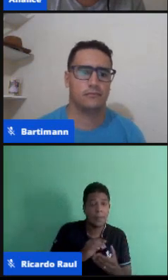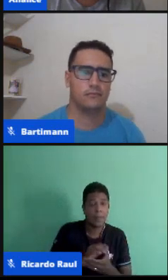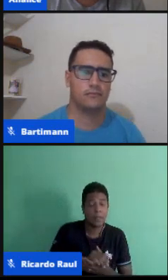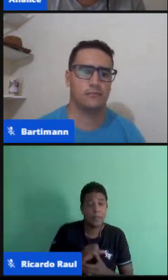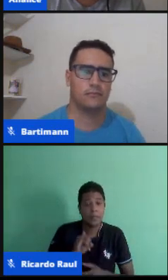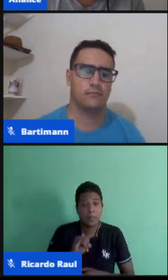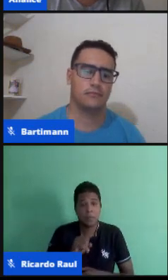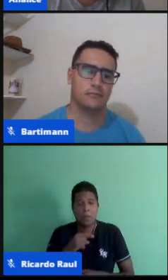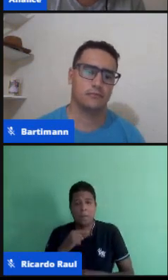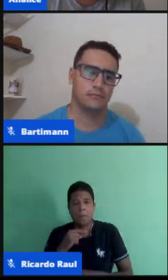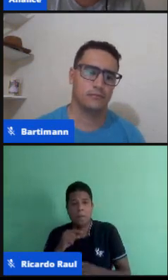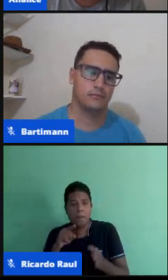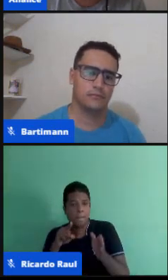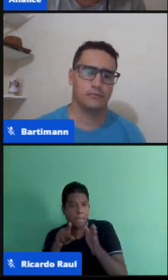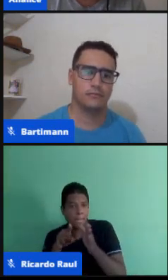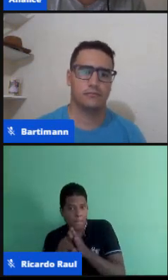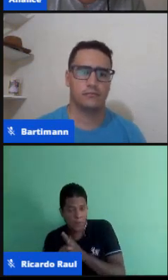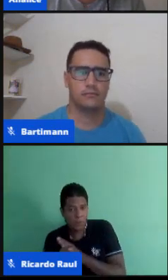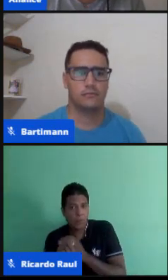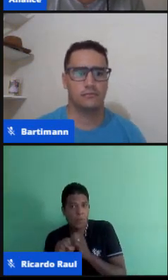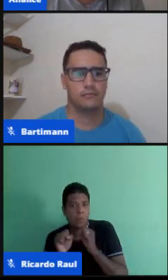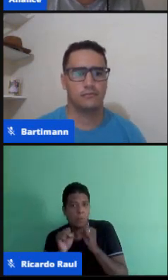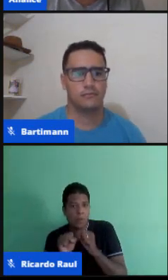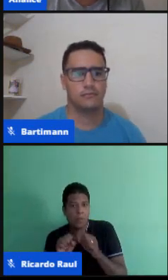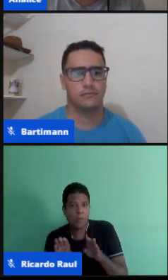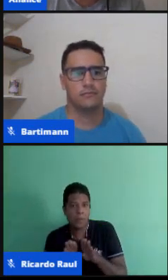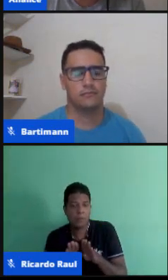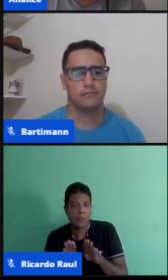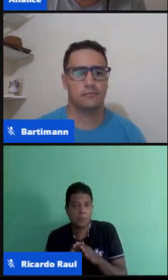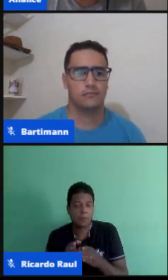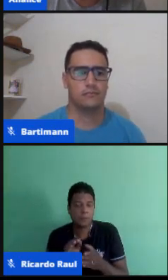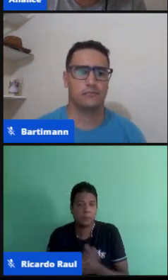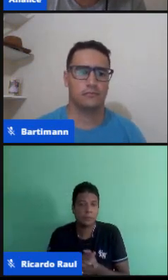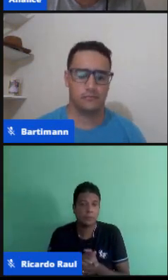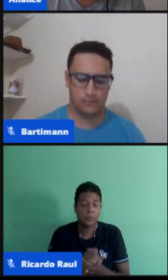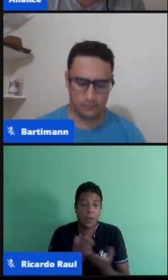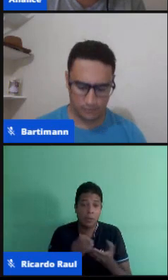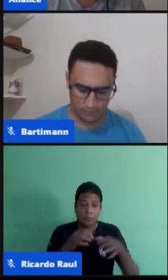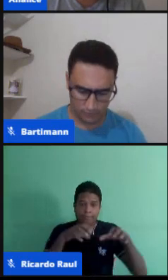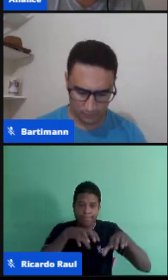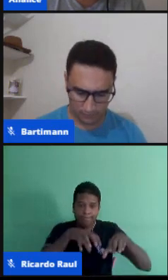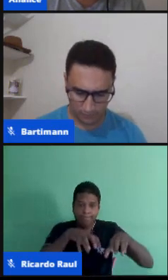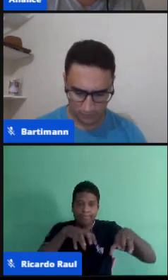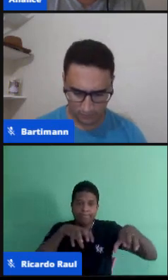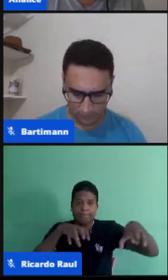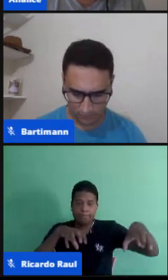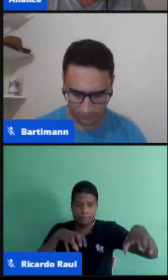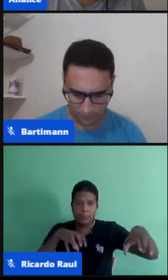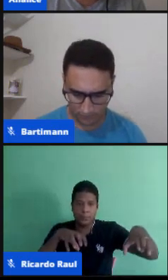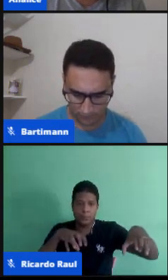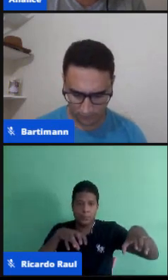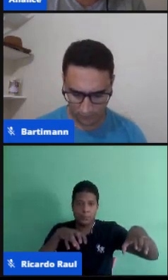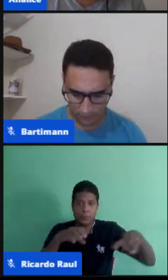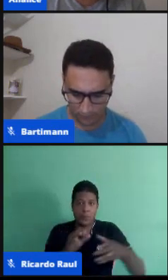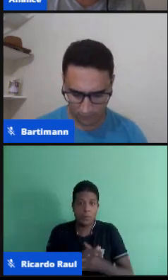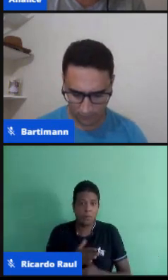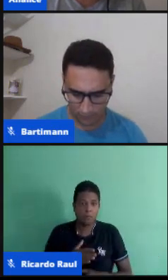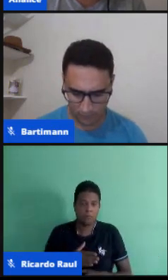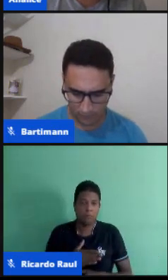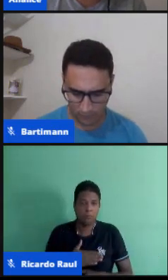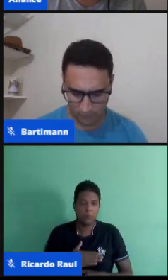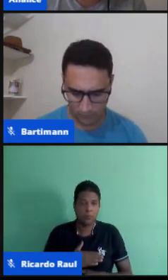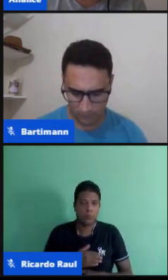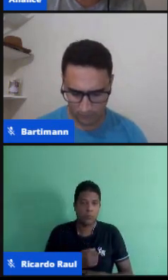tiverem alguma pergunta para falar com a gente. E como a gente está trabalhando de forma remota, eu vou deixar o meu número,